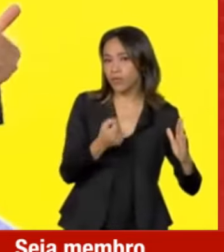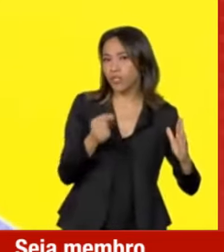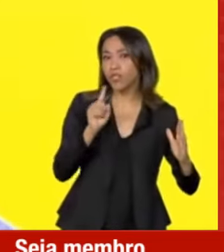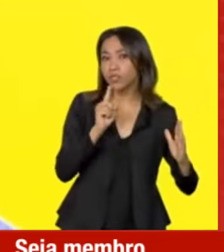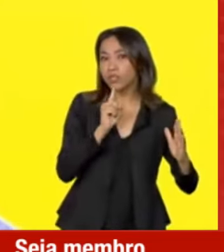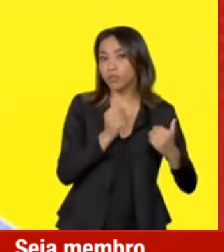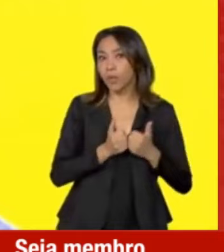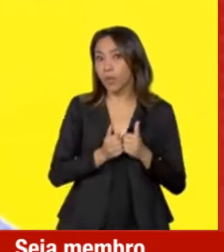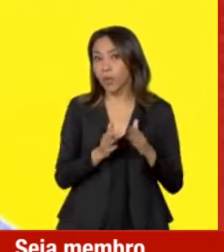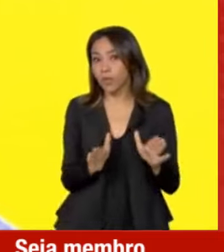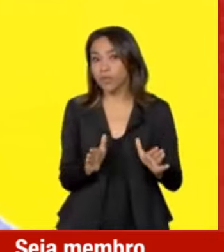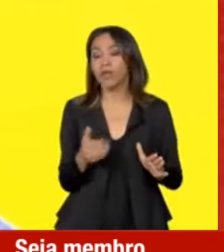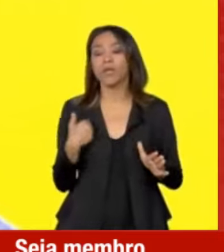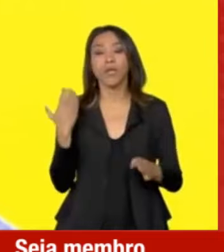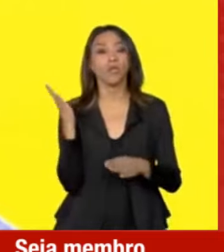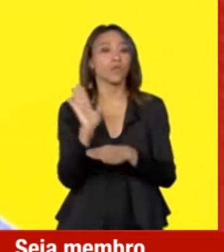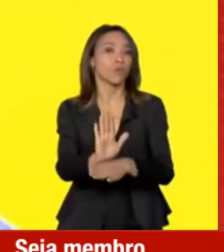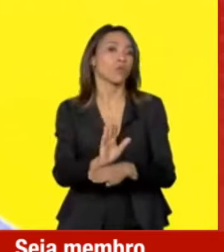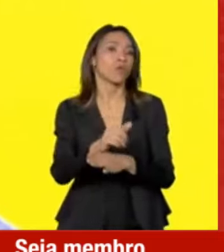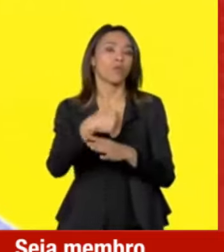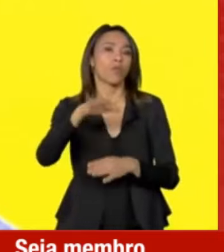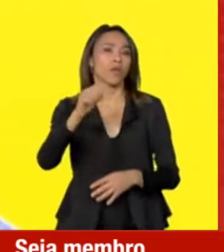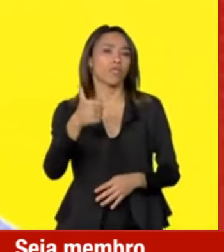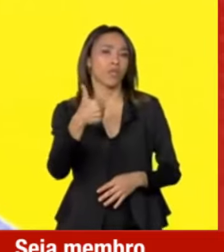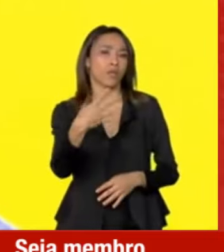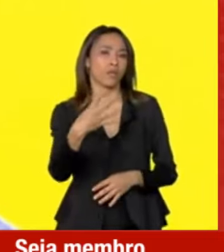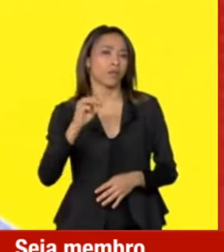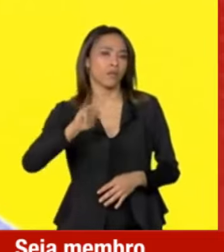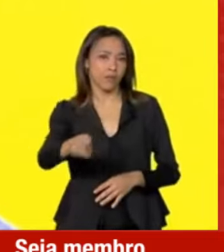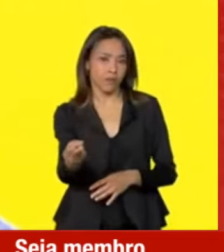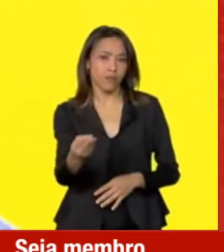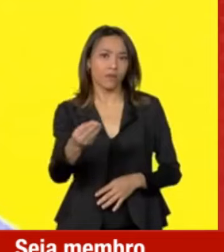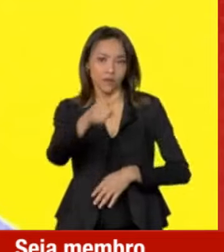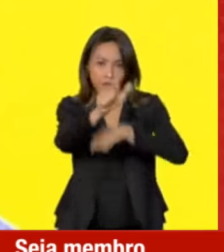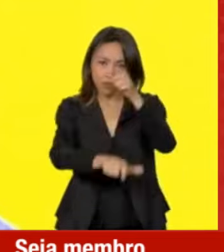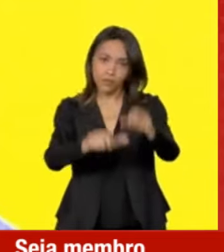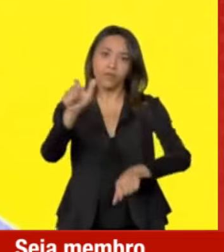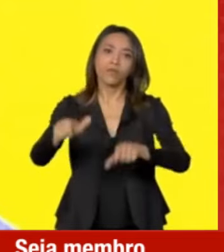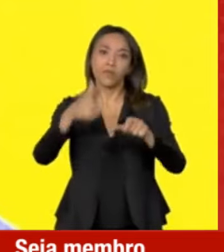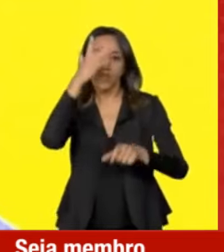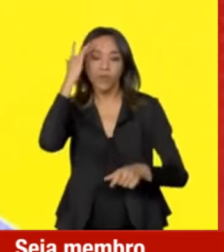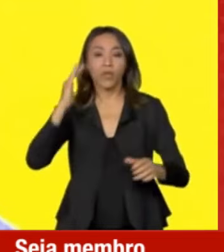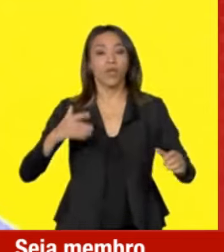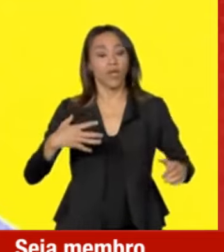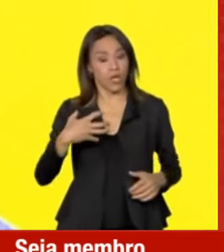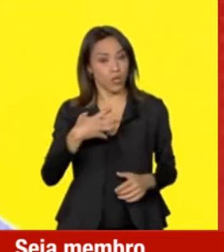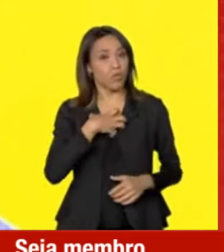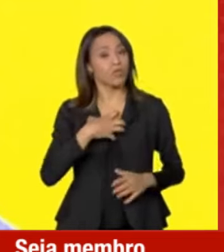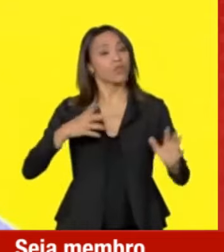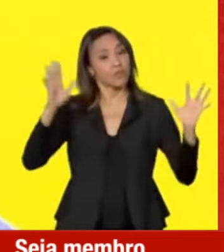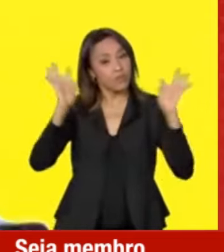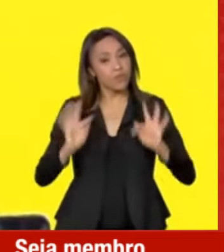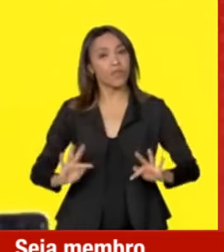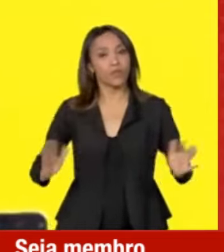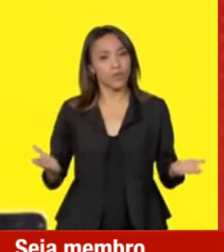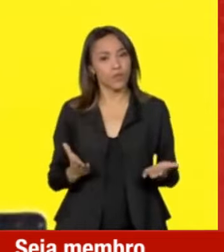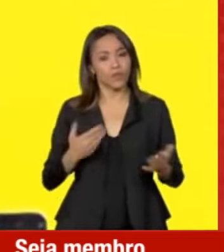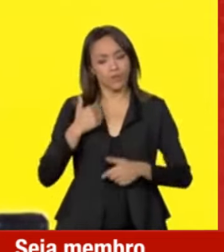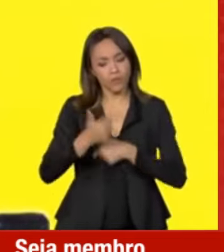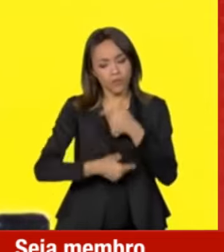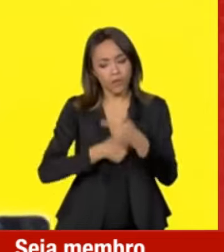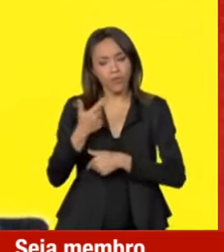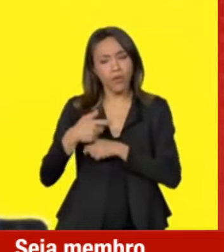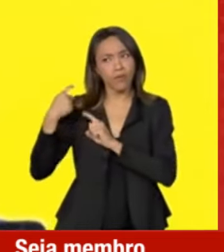mas beneficiou 14 milhões de brasileiros. Eu estou muito feliz o dia de hoje, foi um trabalho de muitos meses para chegar a